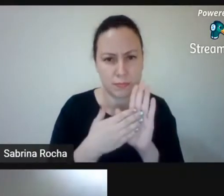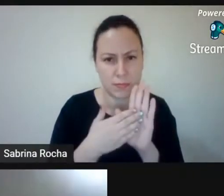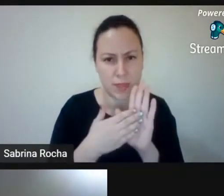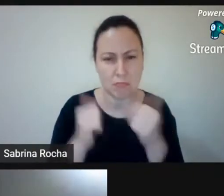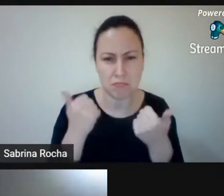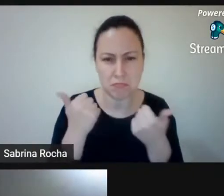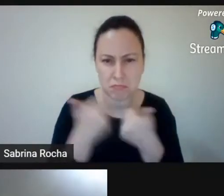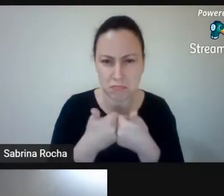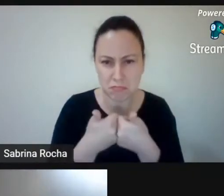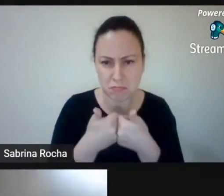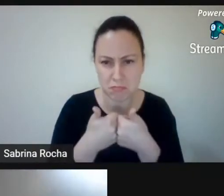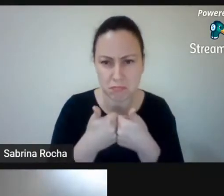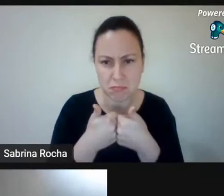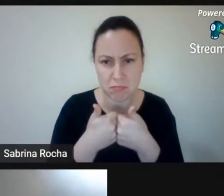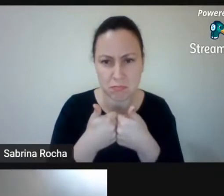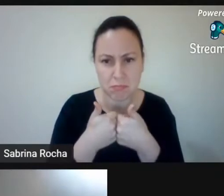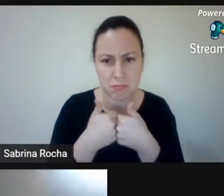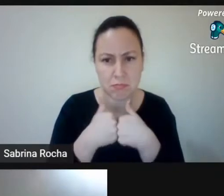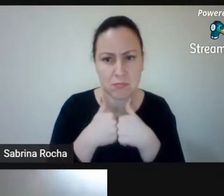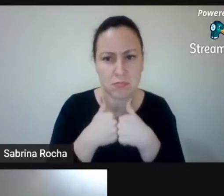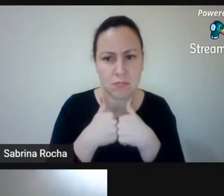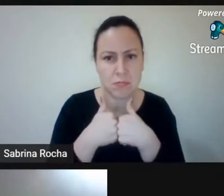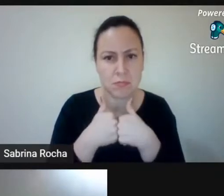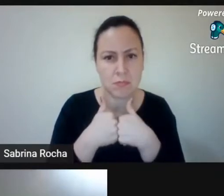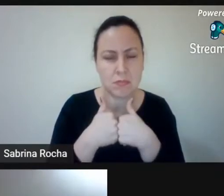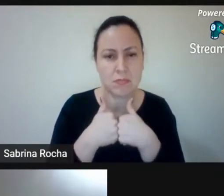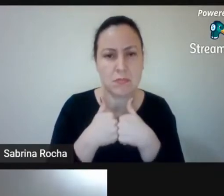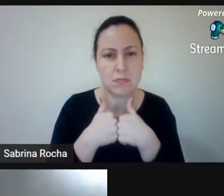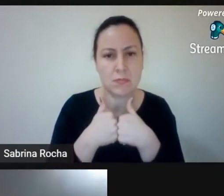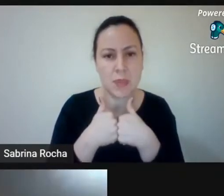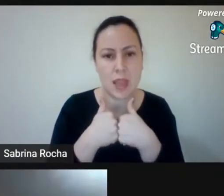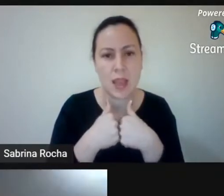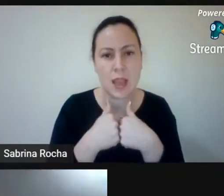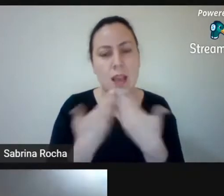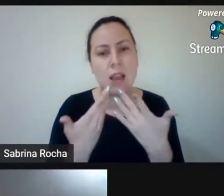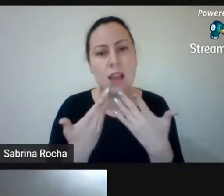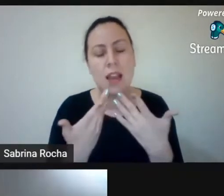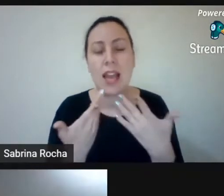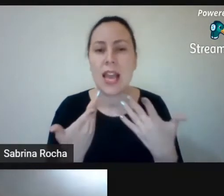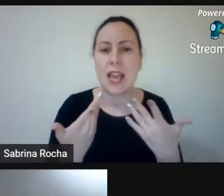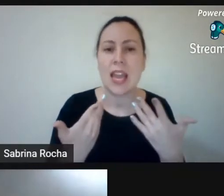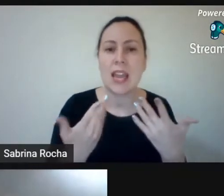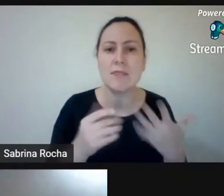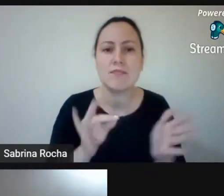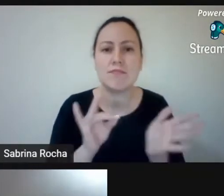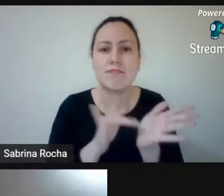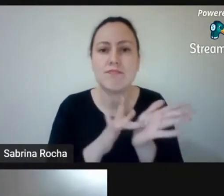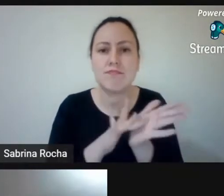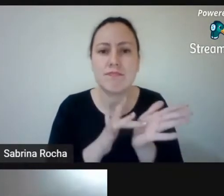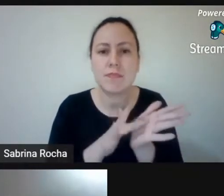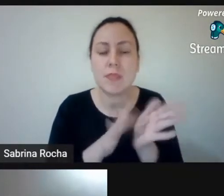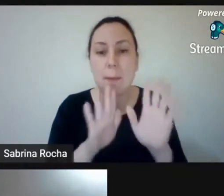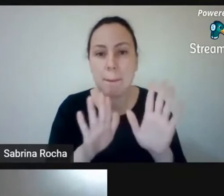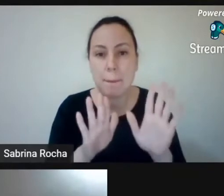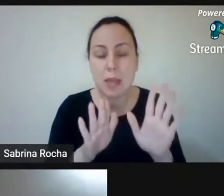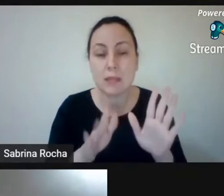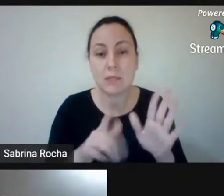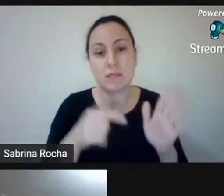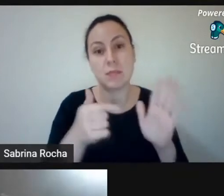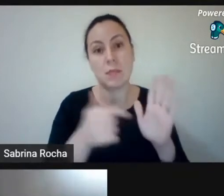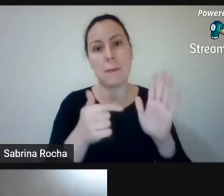aproximativa, alegórica que seja, ela é um instrumento para a catalisação de afetos. Né? Ela